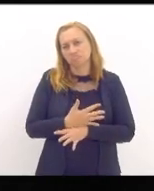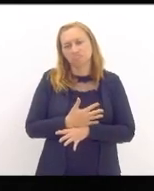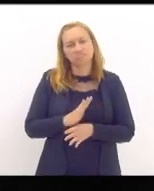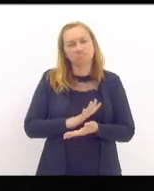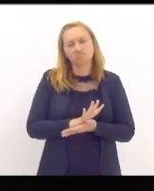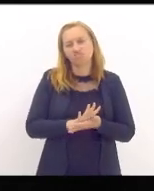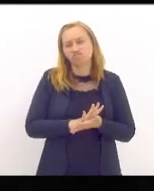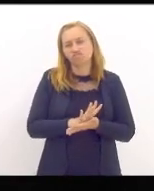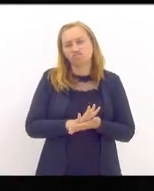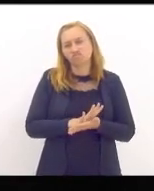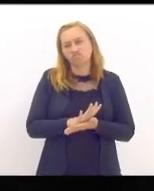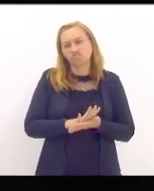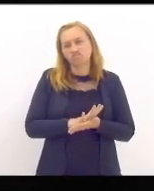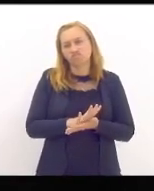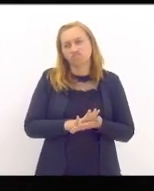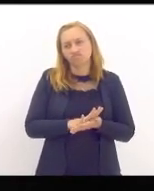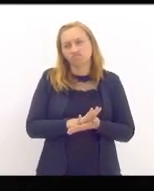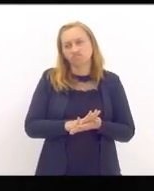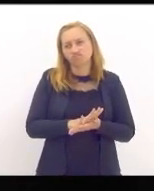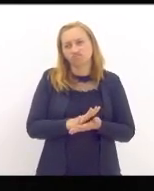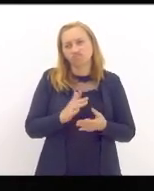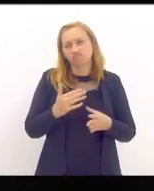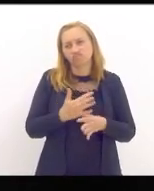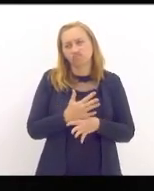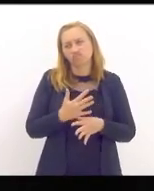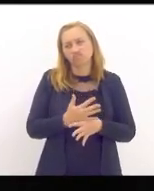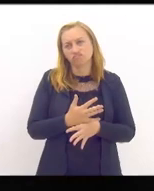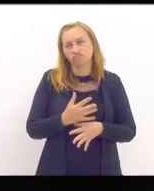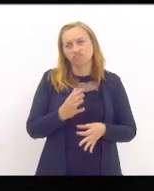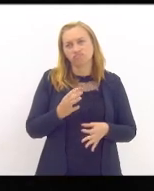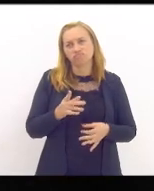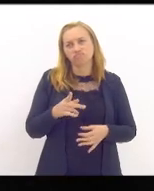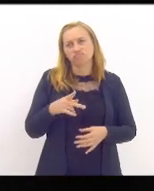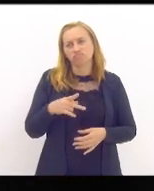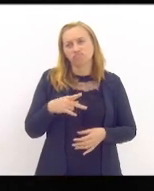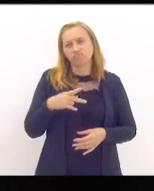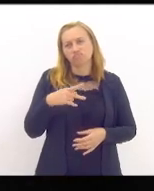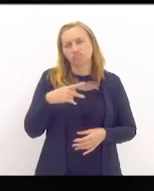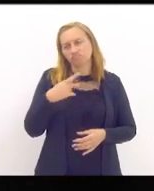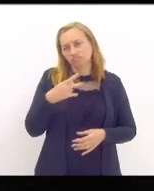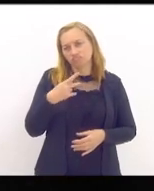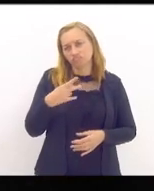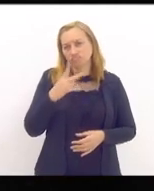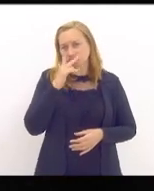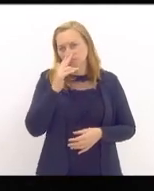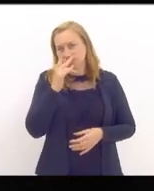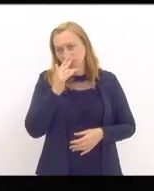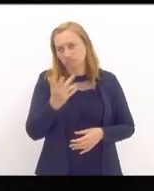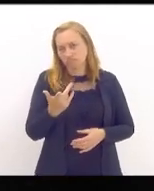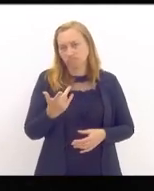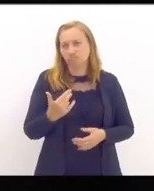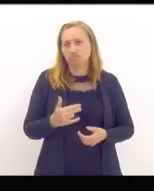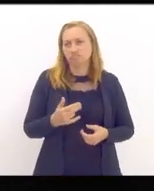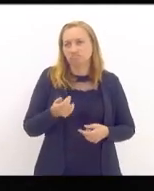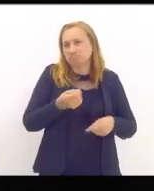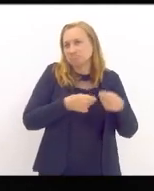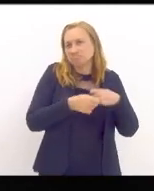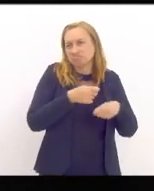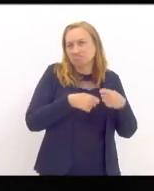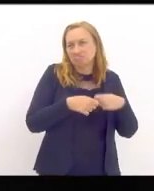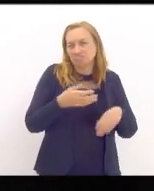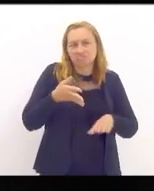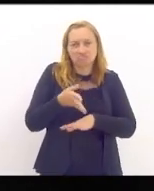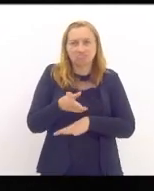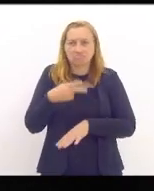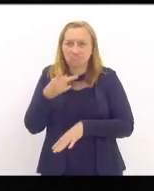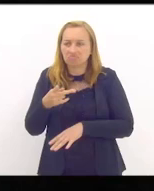Urbanismo não entende nada de cidade a justificativa demonstra isso vai por um Pega um viés econômico chegando